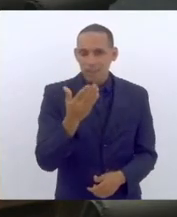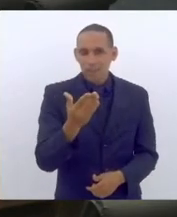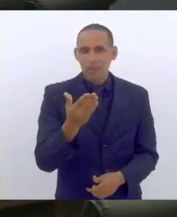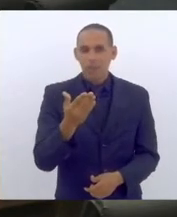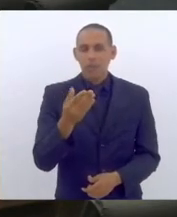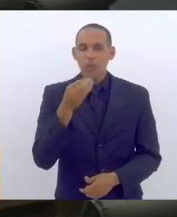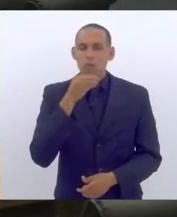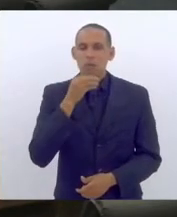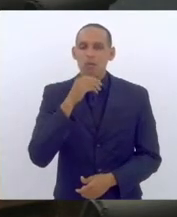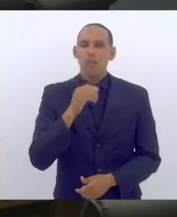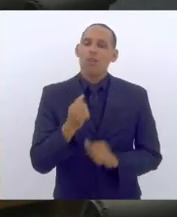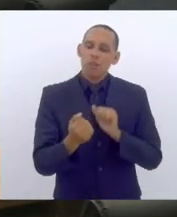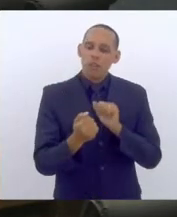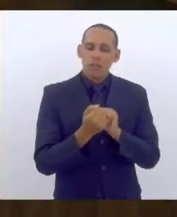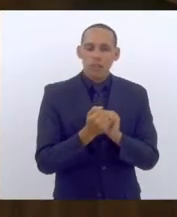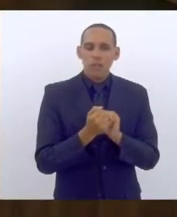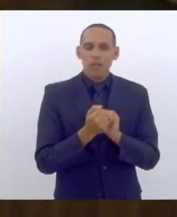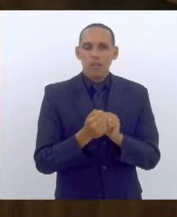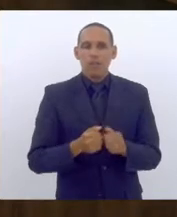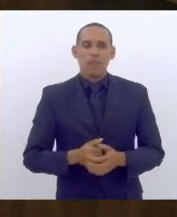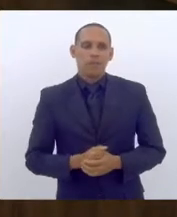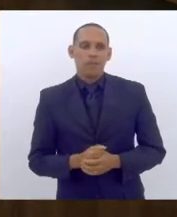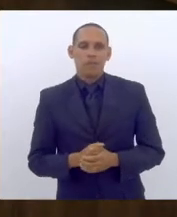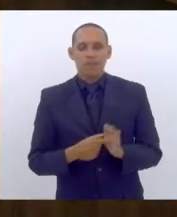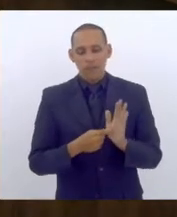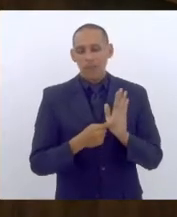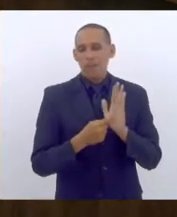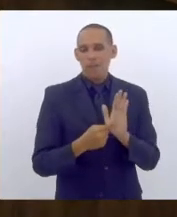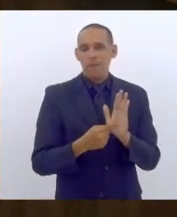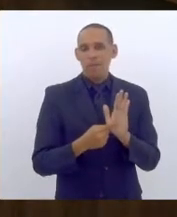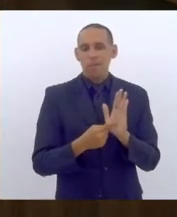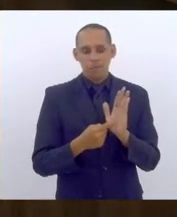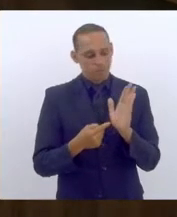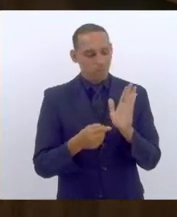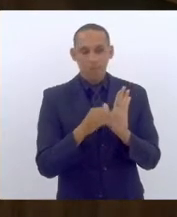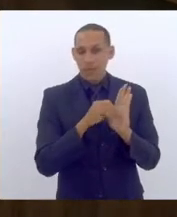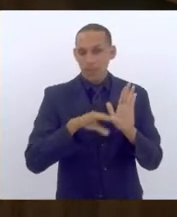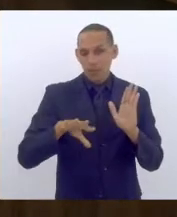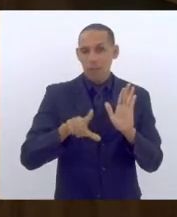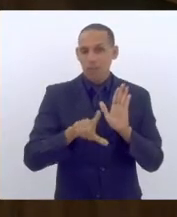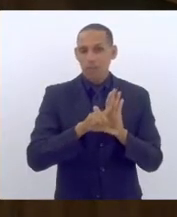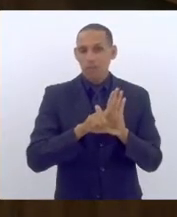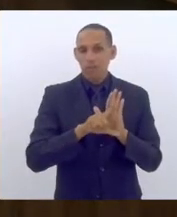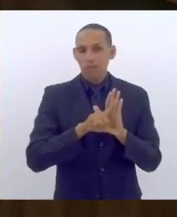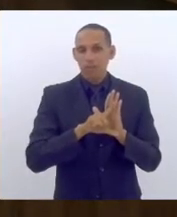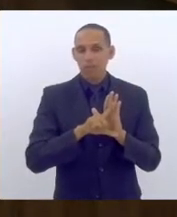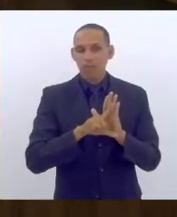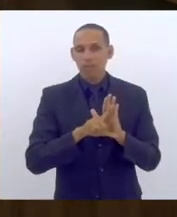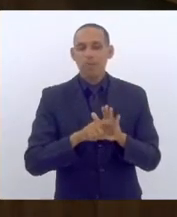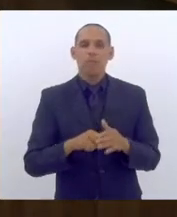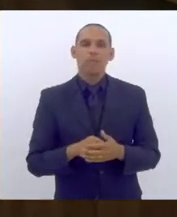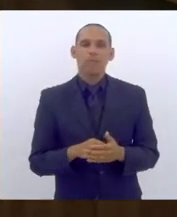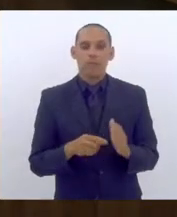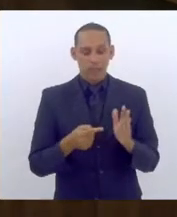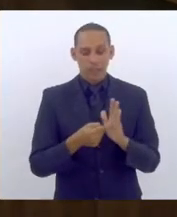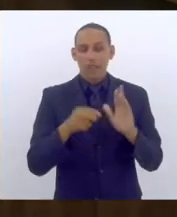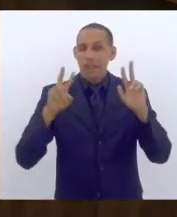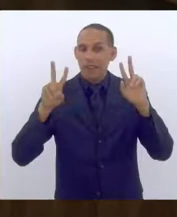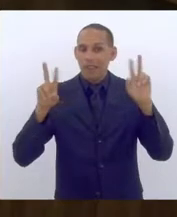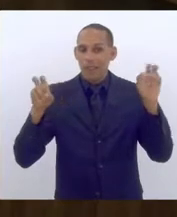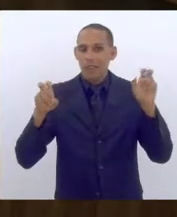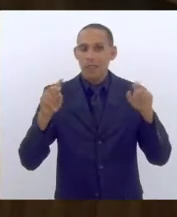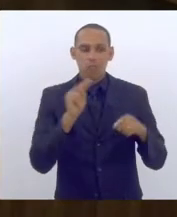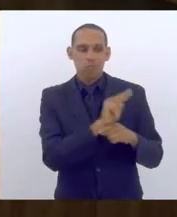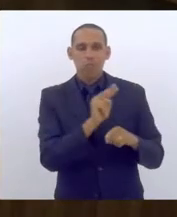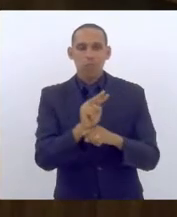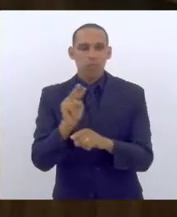estar conosco nessa apresentação dessa indicação Legislativa o tema da proteção dos